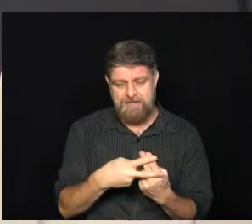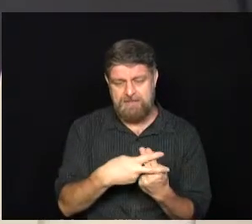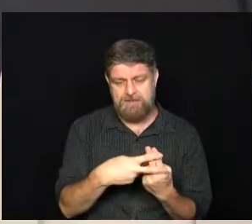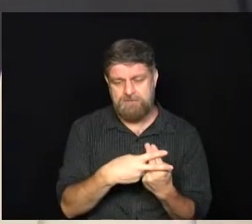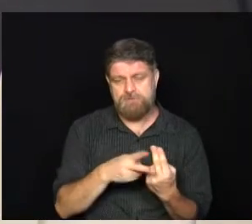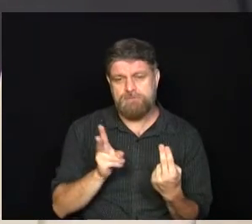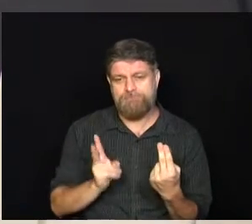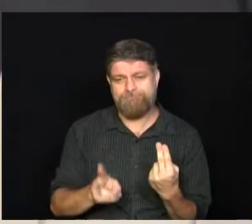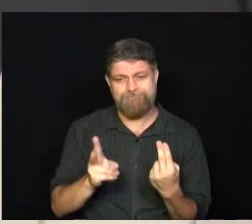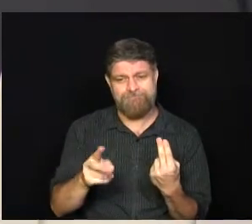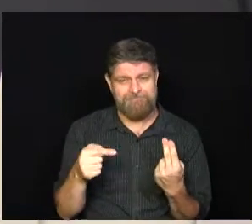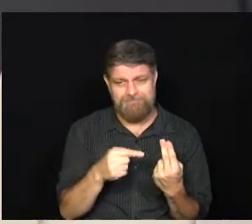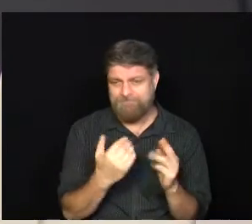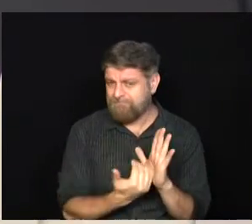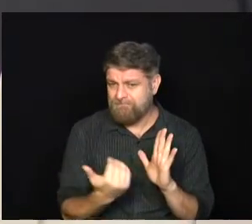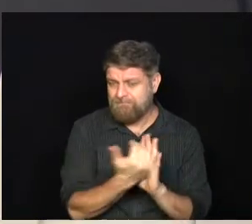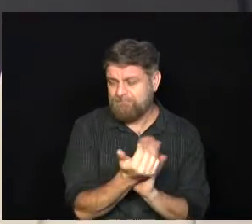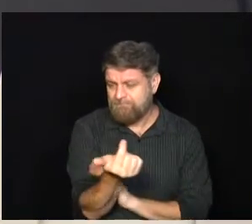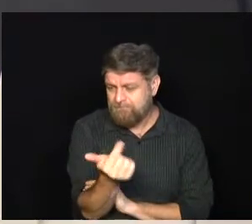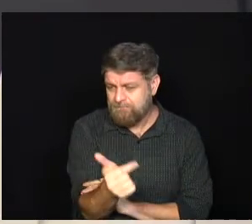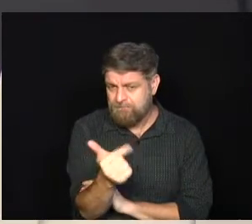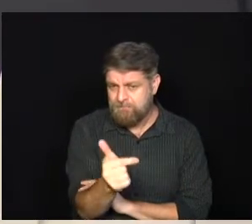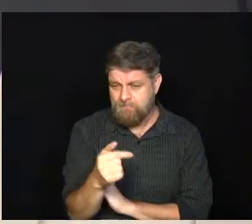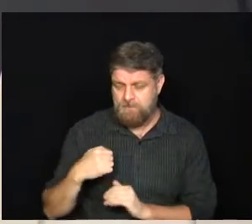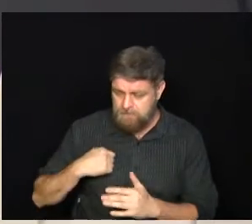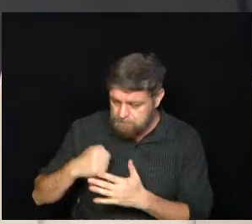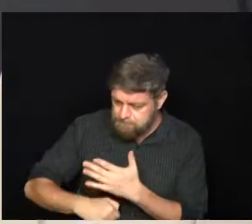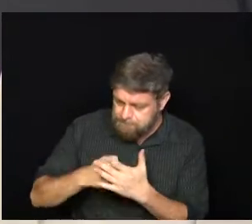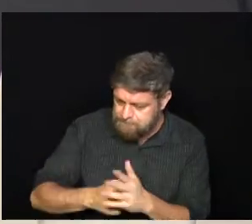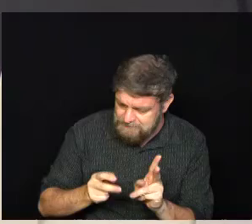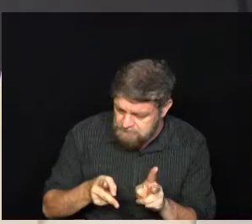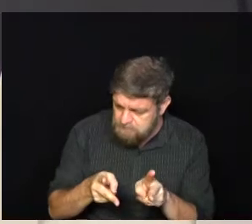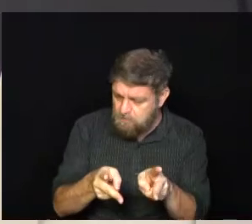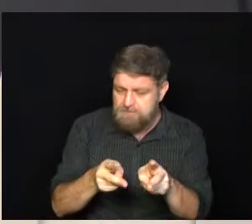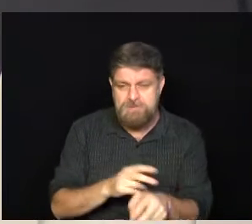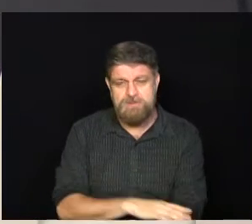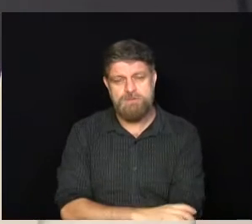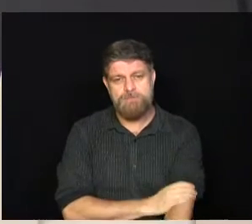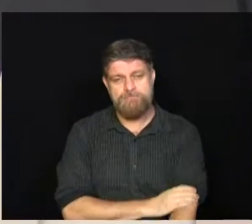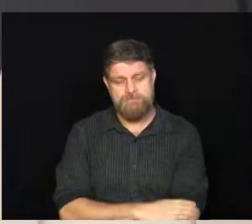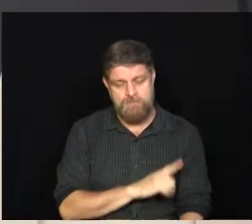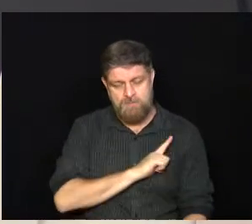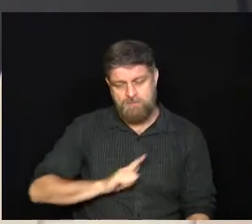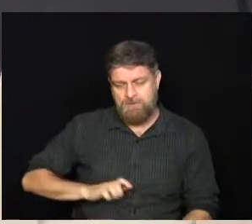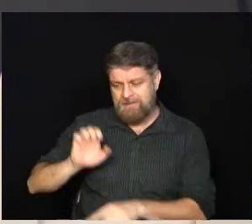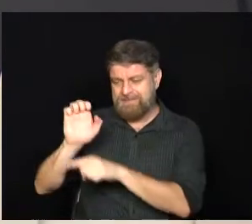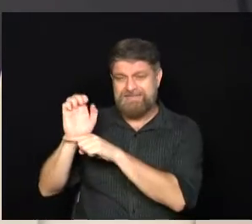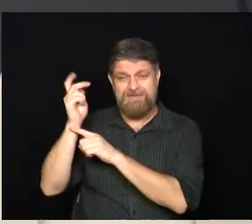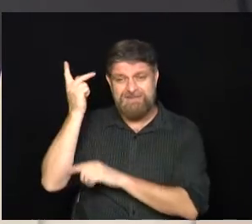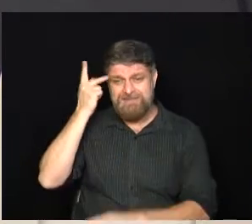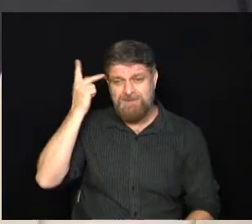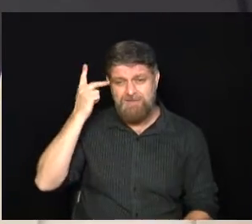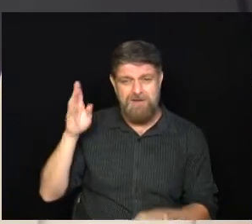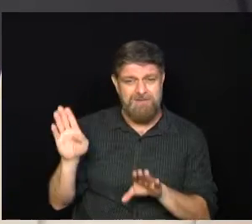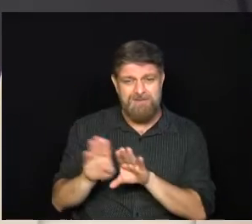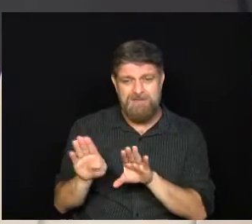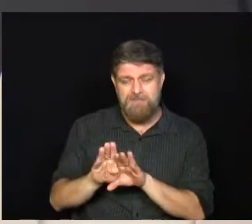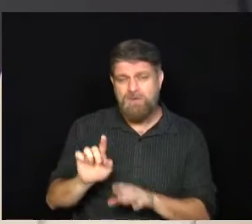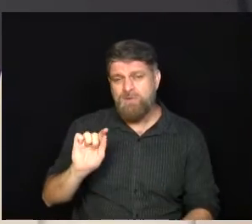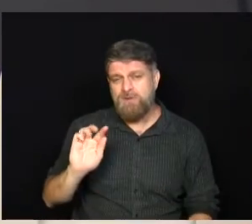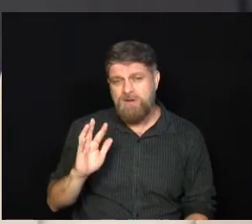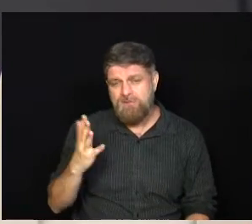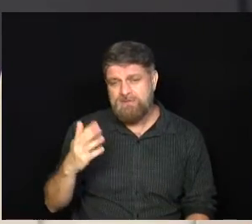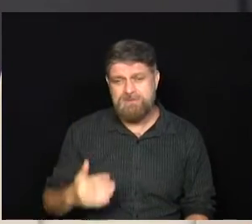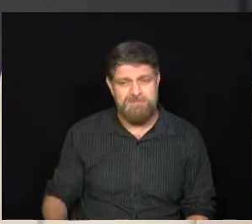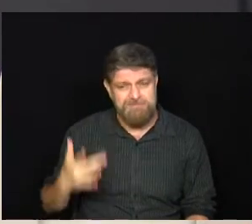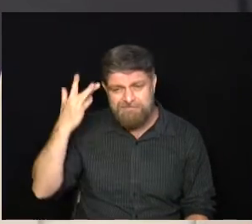da área da saúde constante. E também o Estado também, até porque eu não sei se